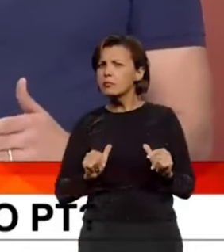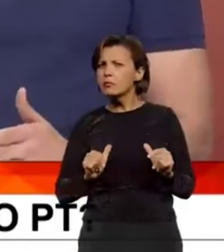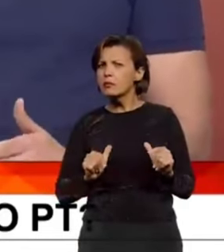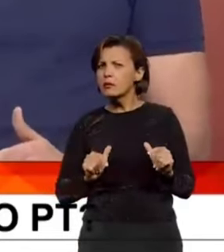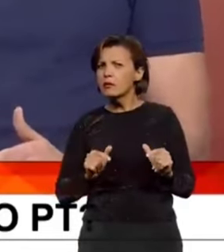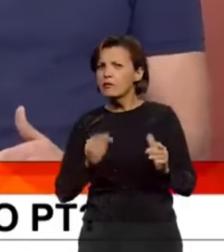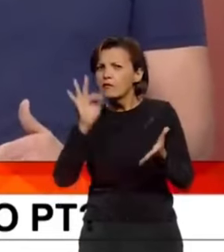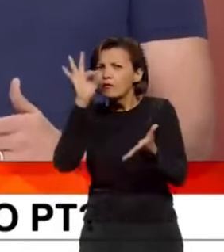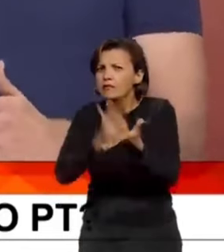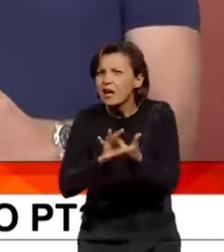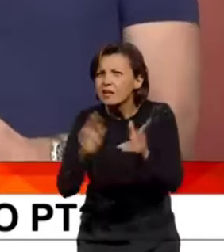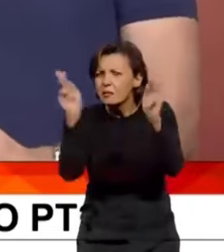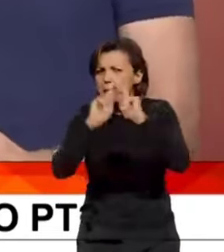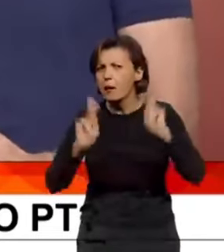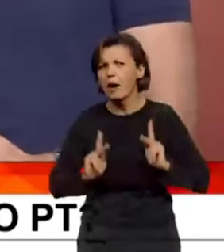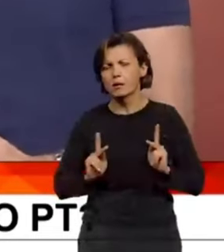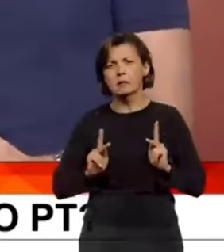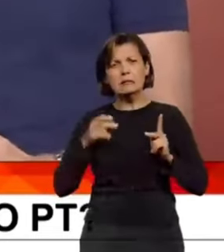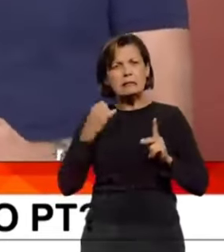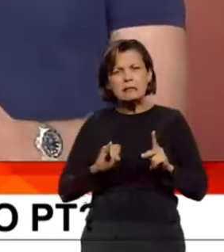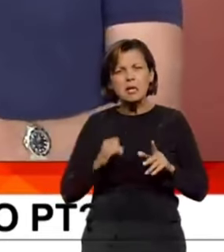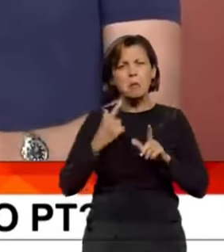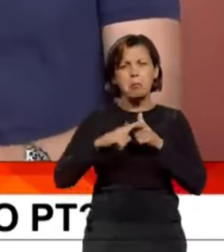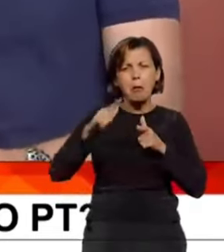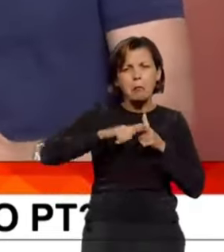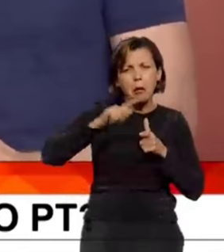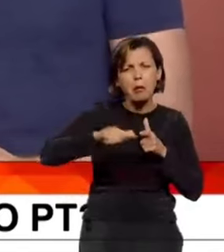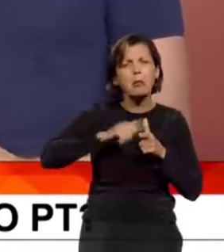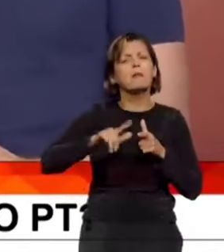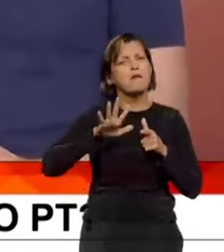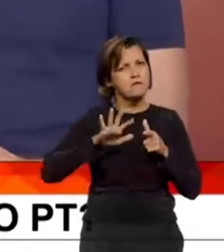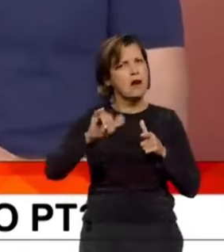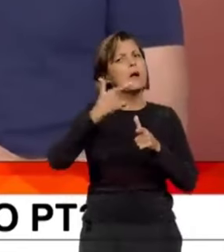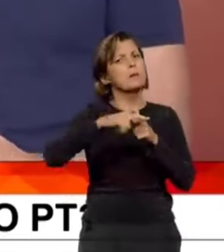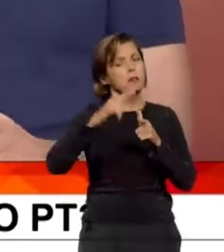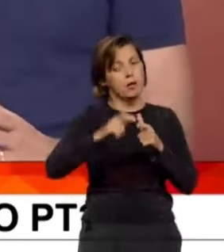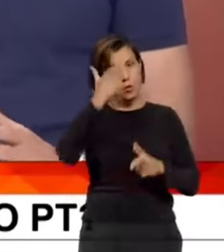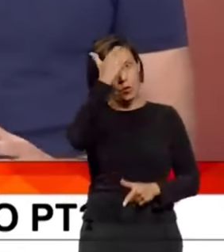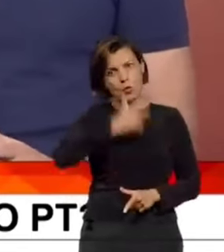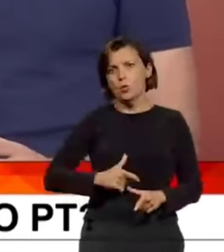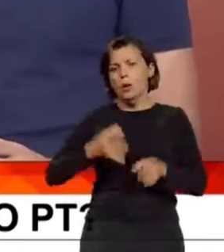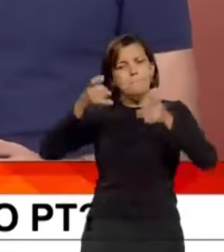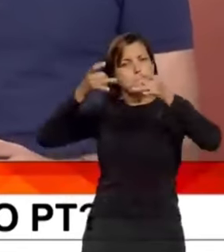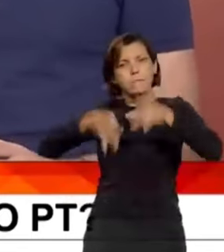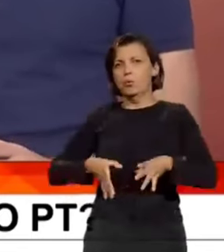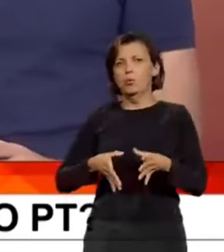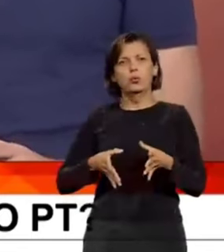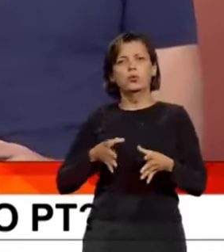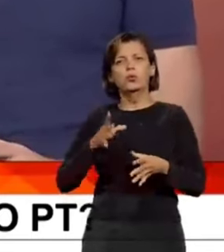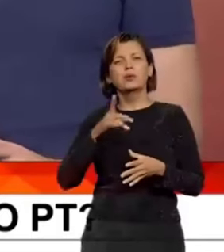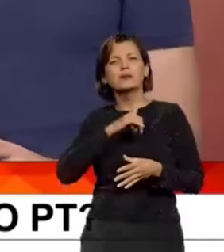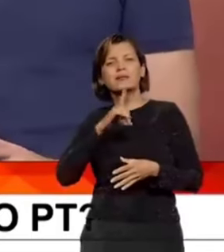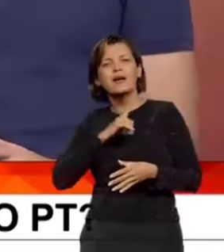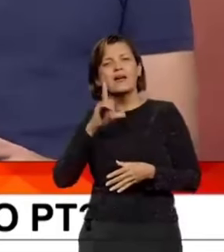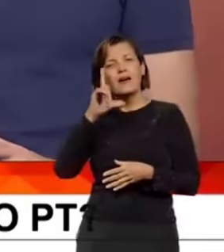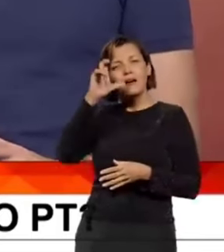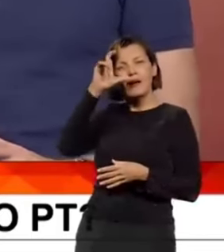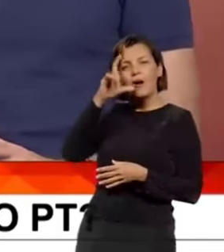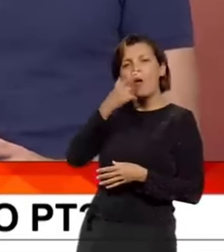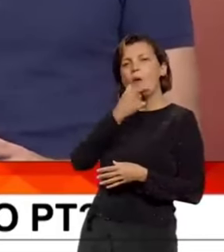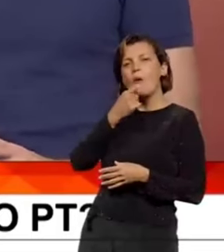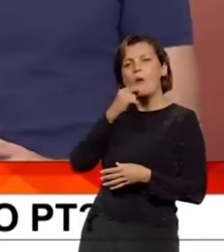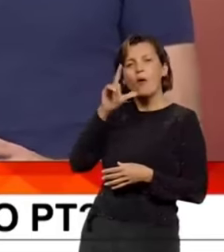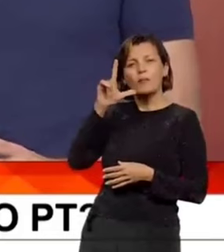televisão que me deixa em paz se não me deixar em paz vai ser um probleminha para vocês estão mexendo com um cara que não desisti eu não sou igual